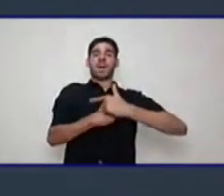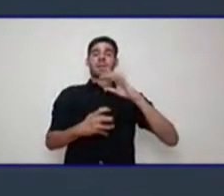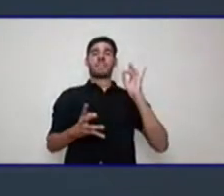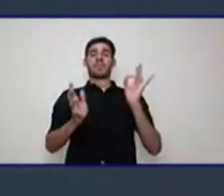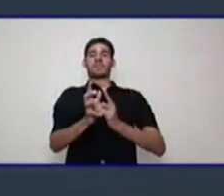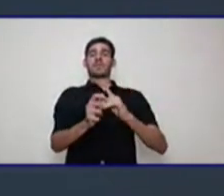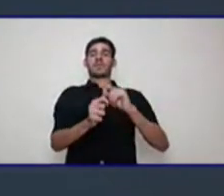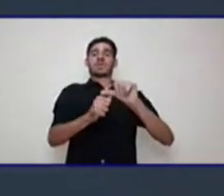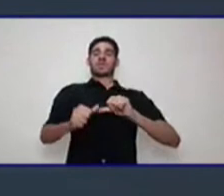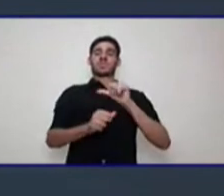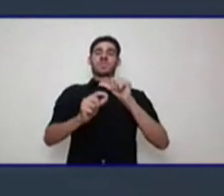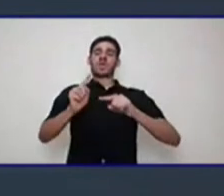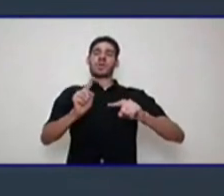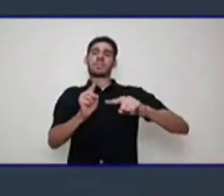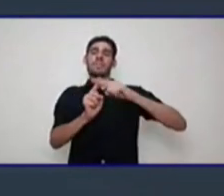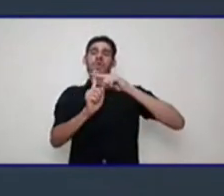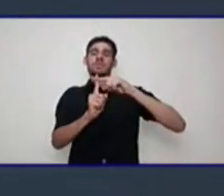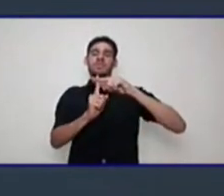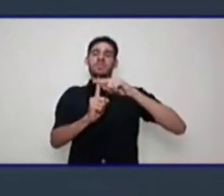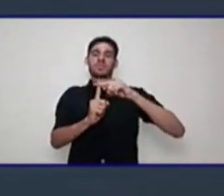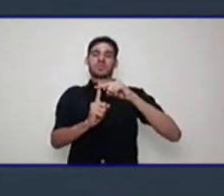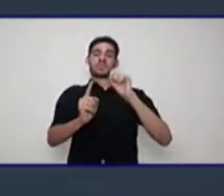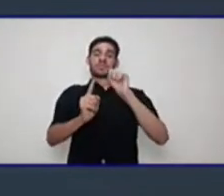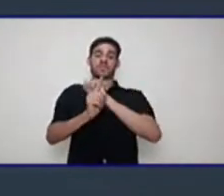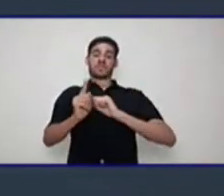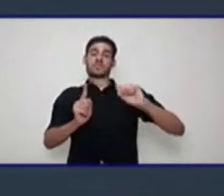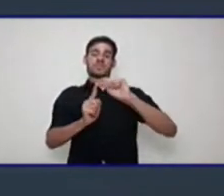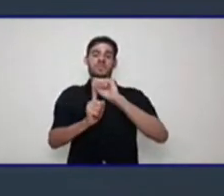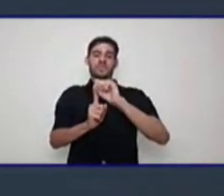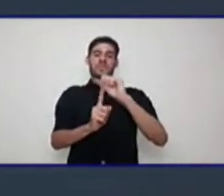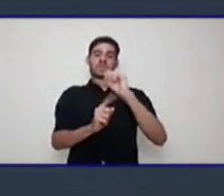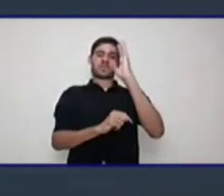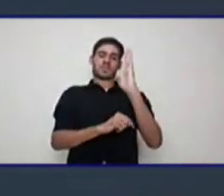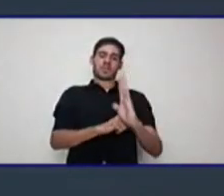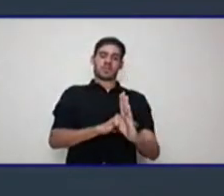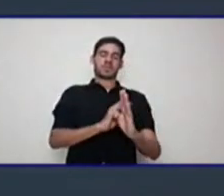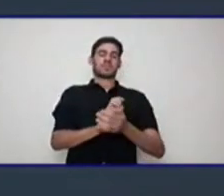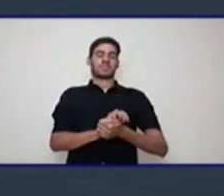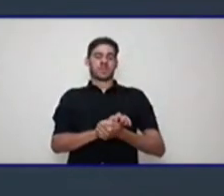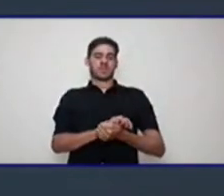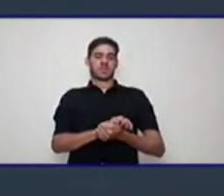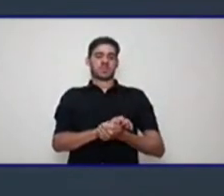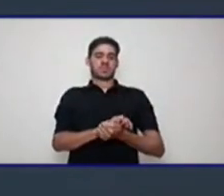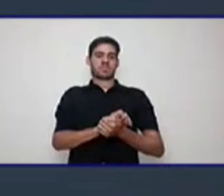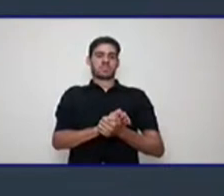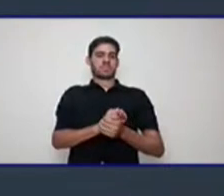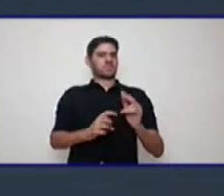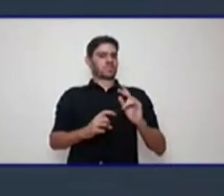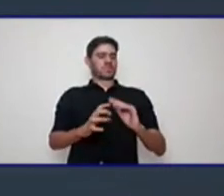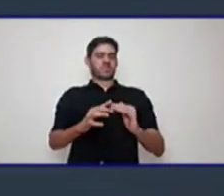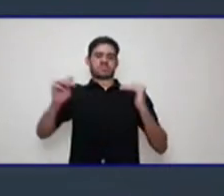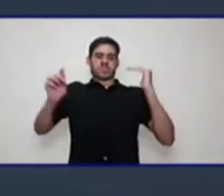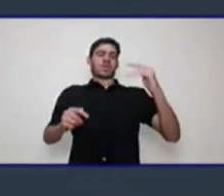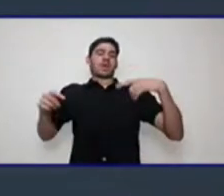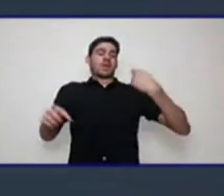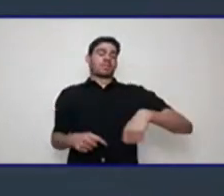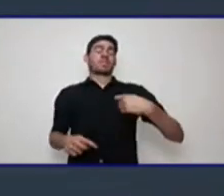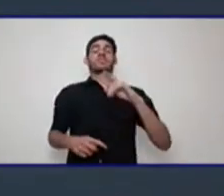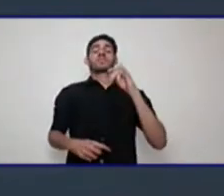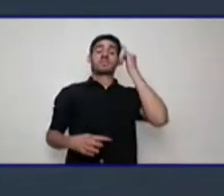mudanças positivas na sociedade brasileira, faz imperar a necessidade de se